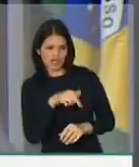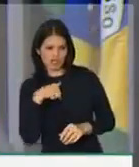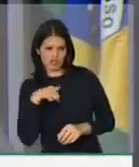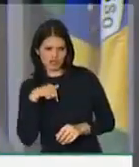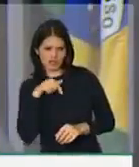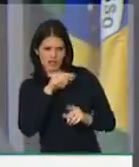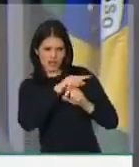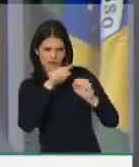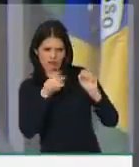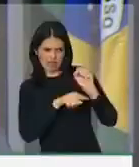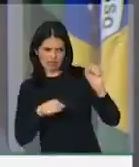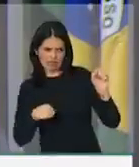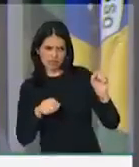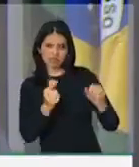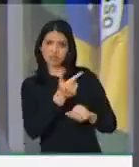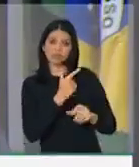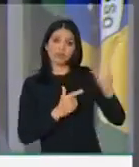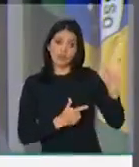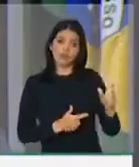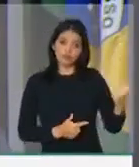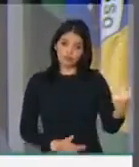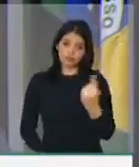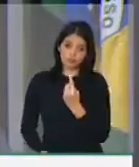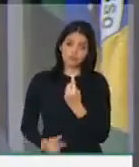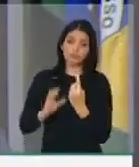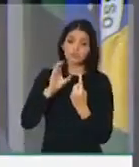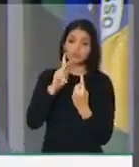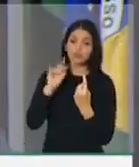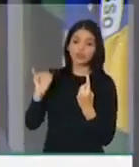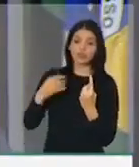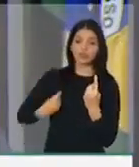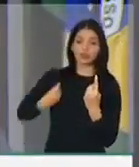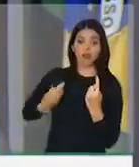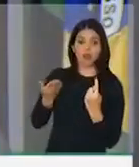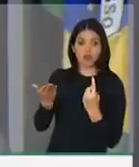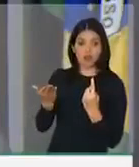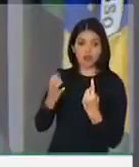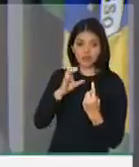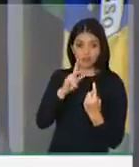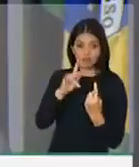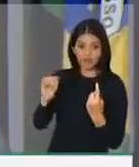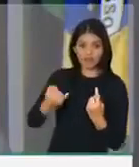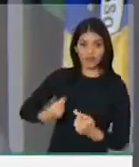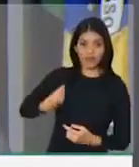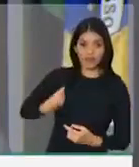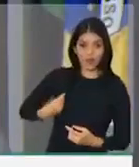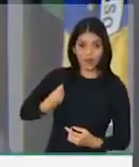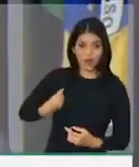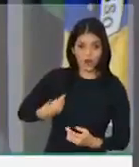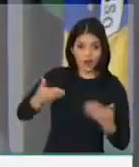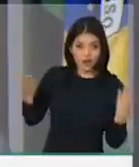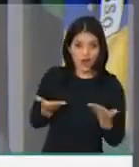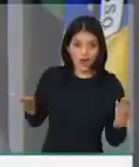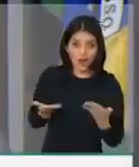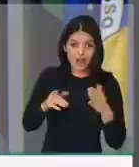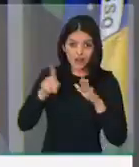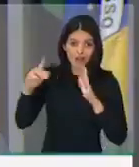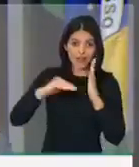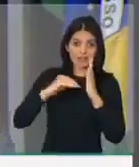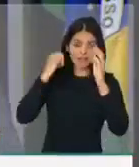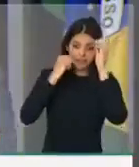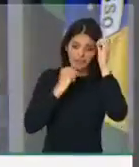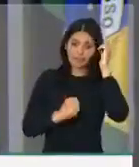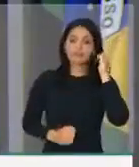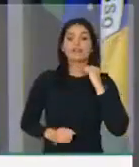no Brasil ele foi convocado a CPI a CPI está acontecendo a CPI está acontecendo agora no senado